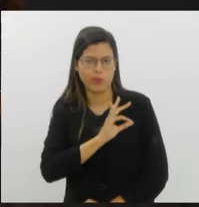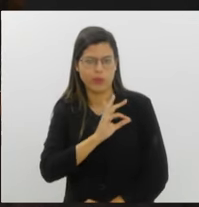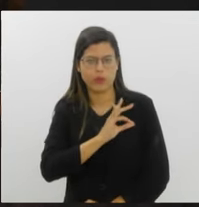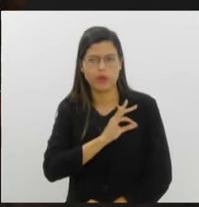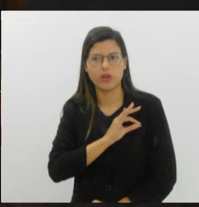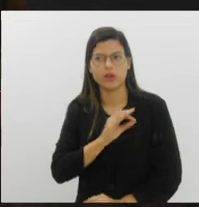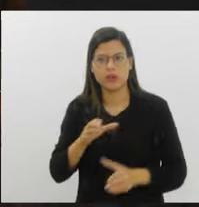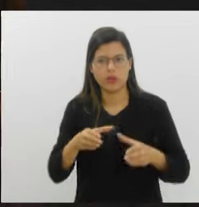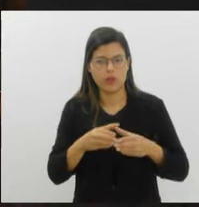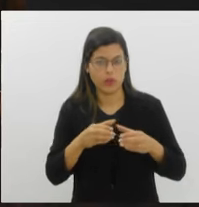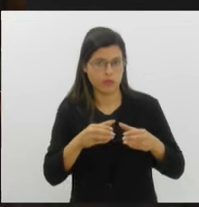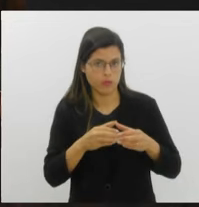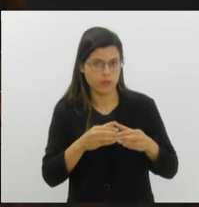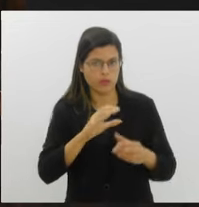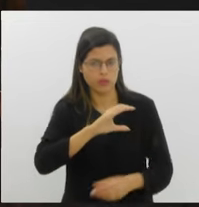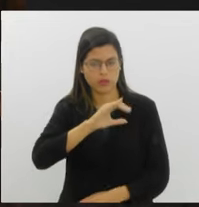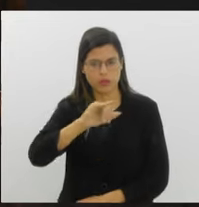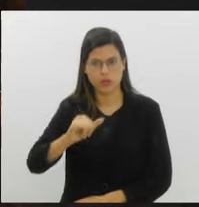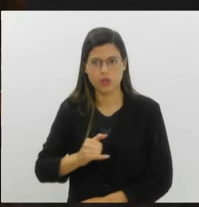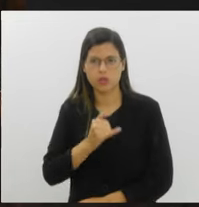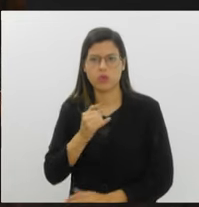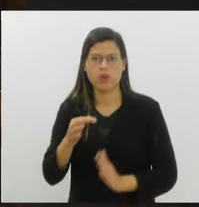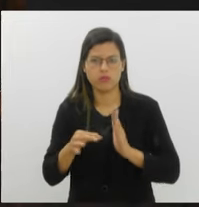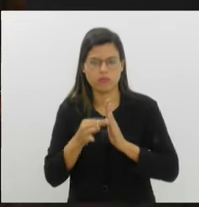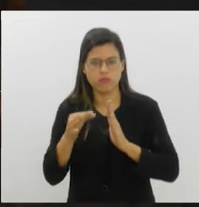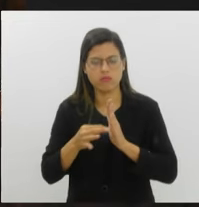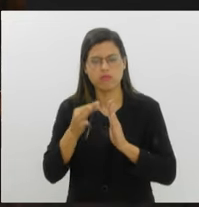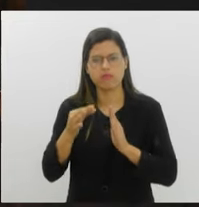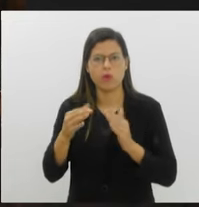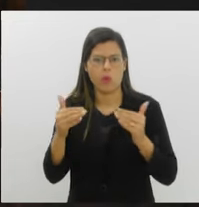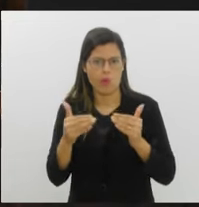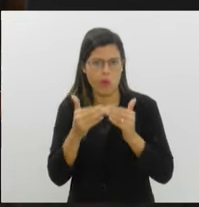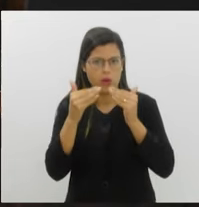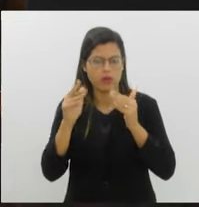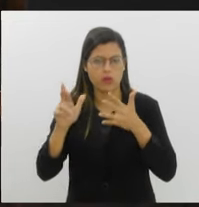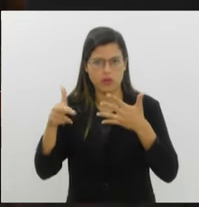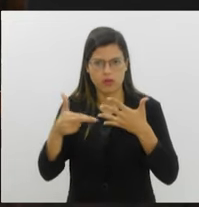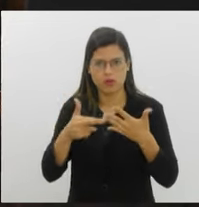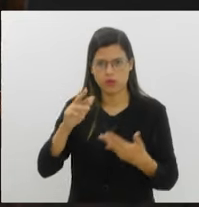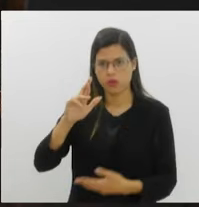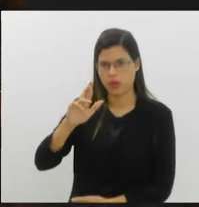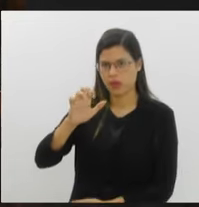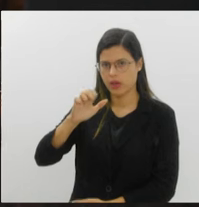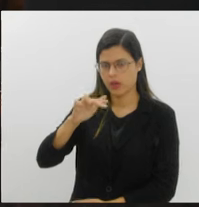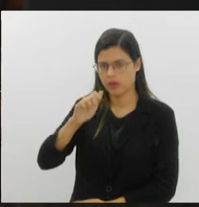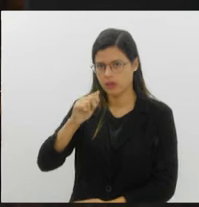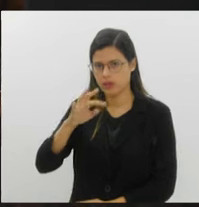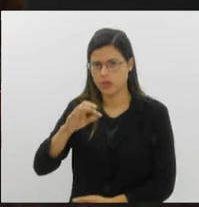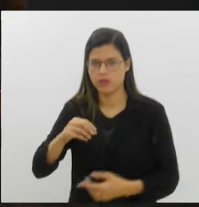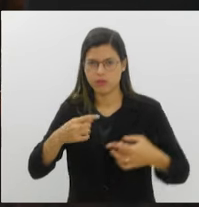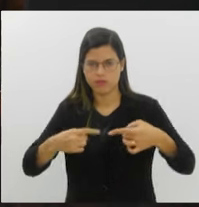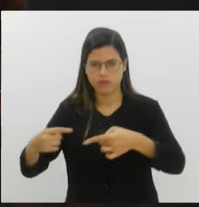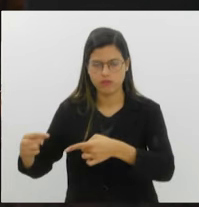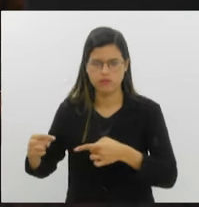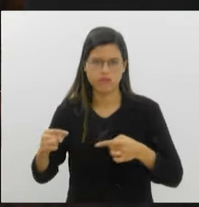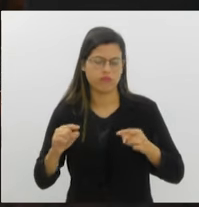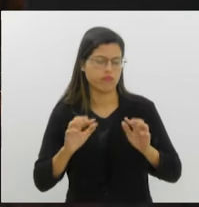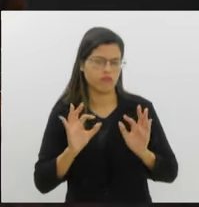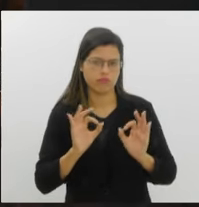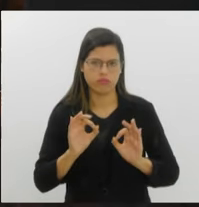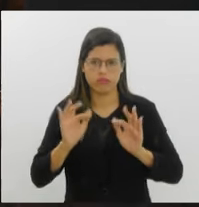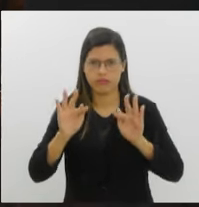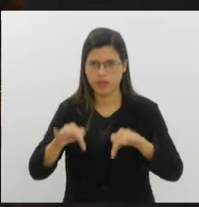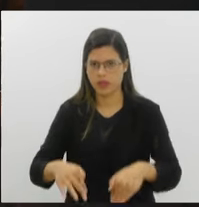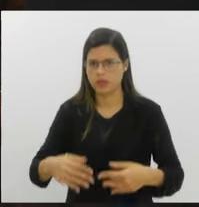Normas Internas e Proposições Externas, favorável. Relator, deputado Renato Miranda. Em discussão. Não havendo quem queira